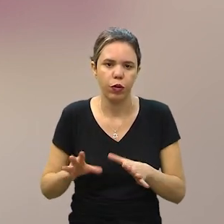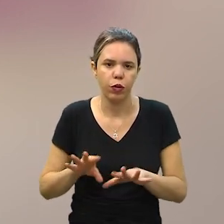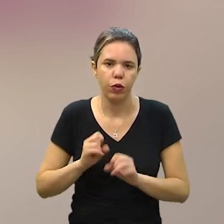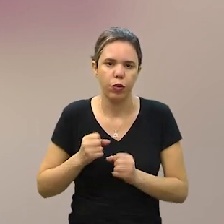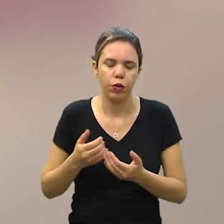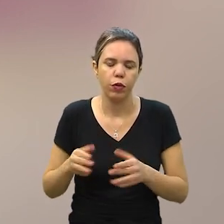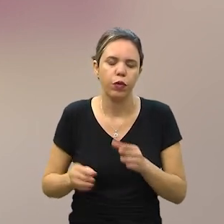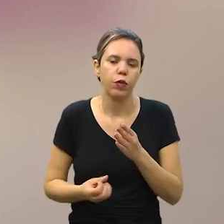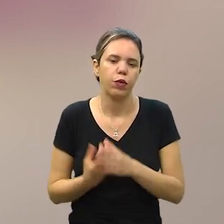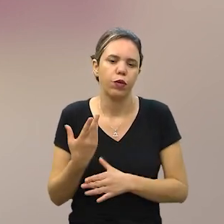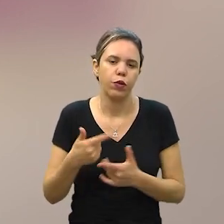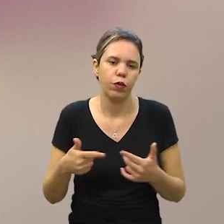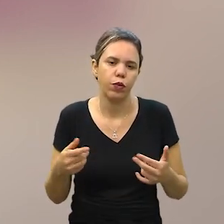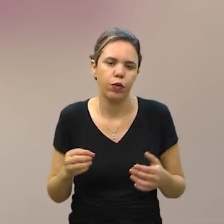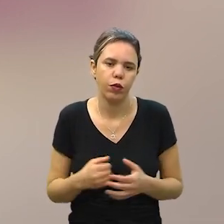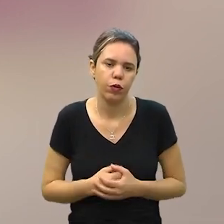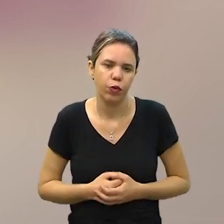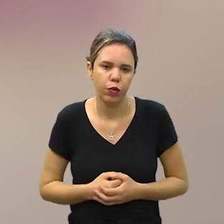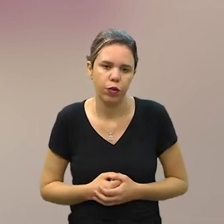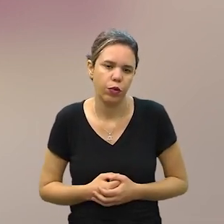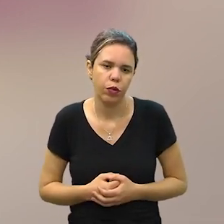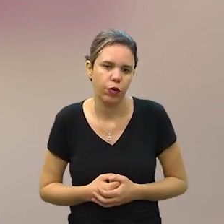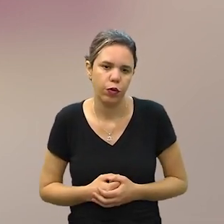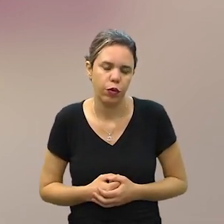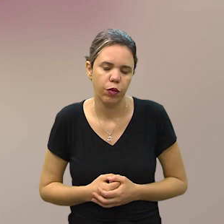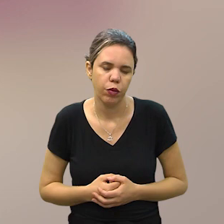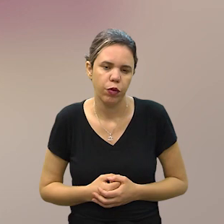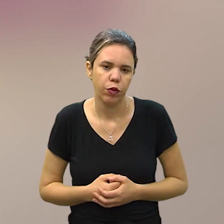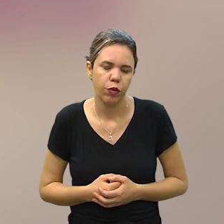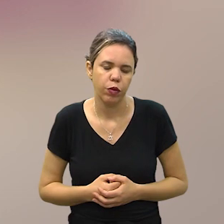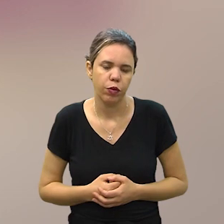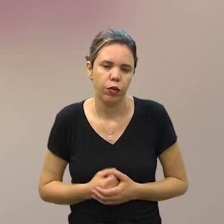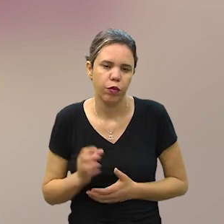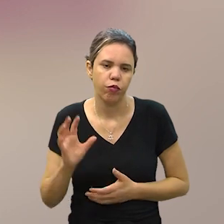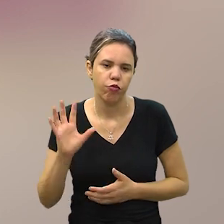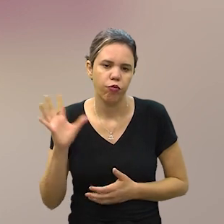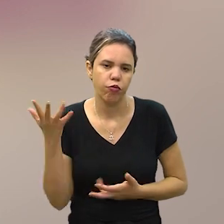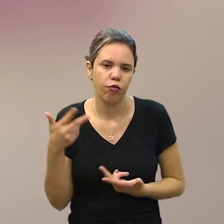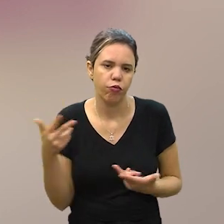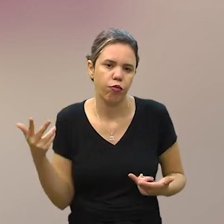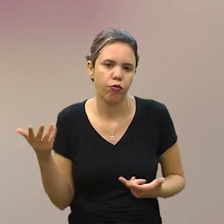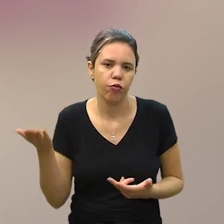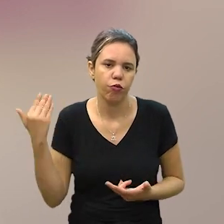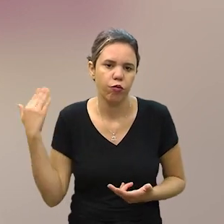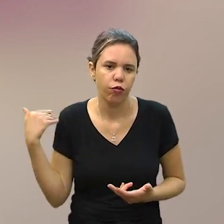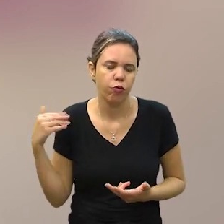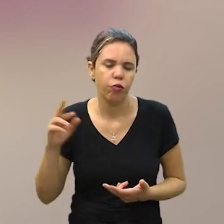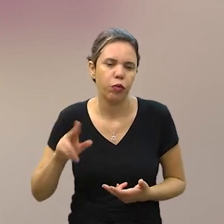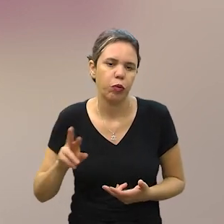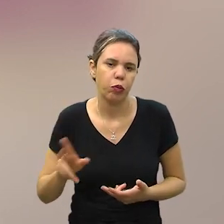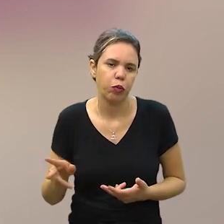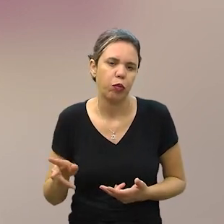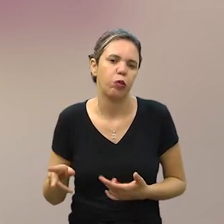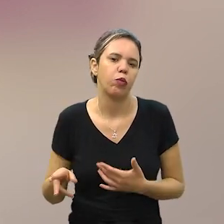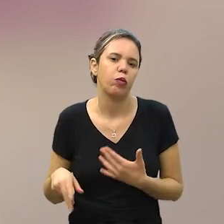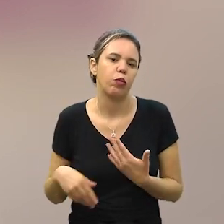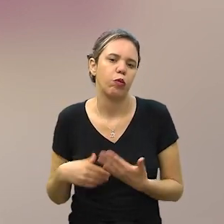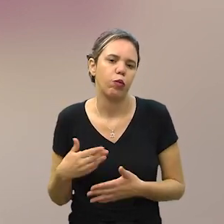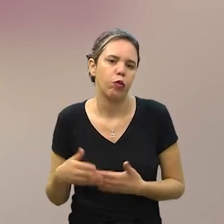desencadeada, né, por algum fator que geralmente não